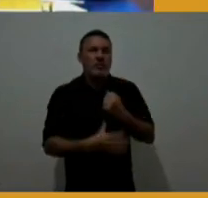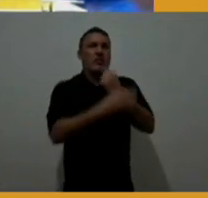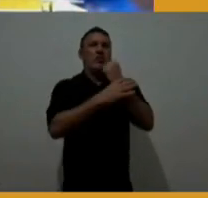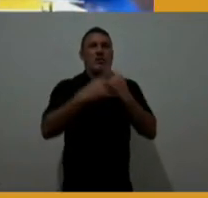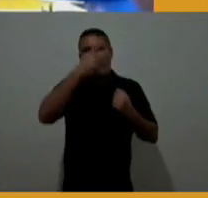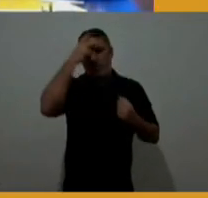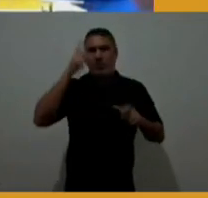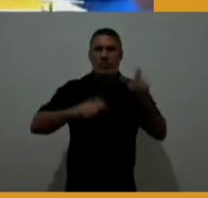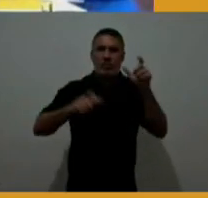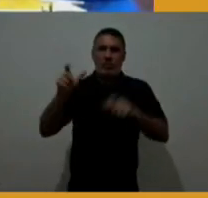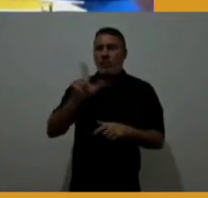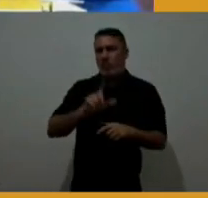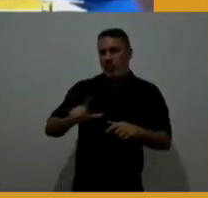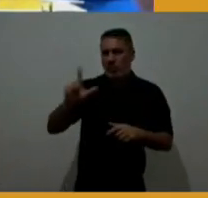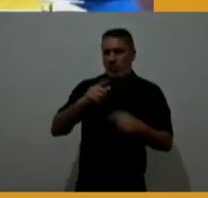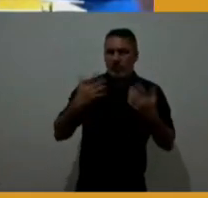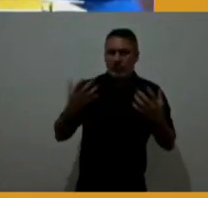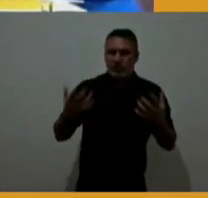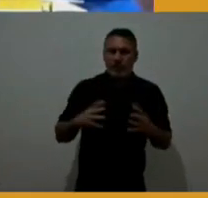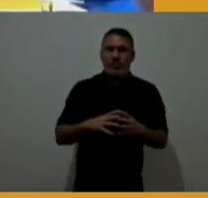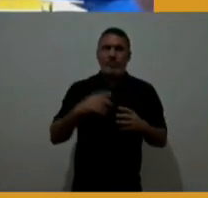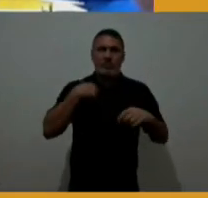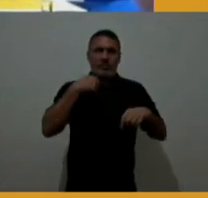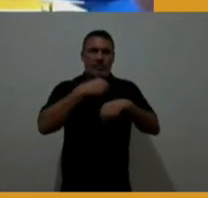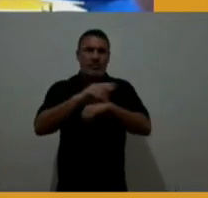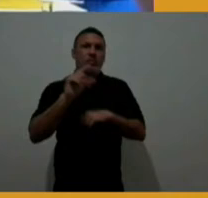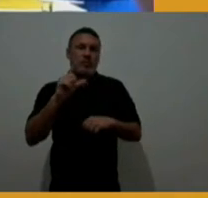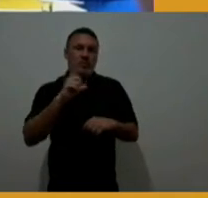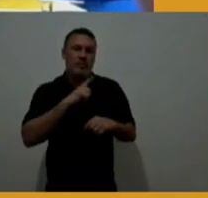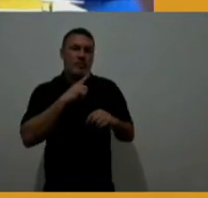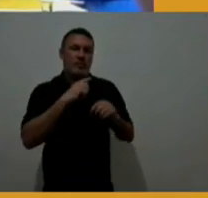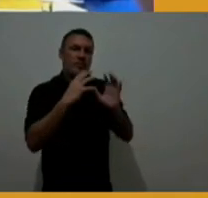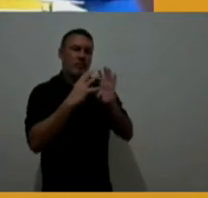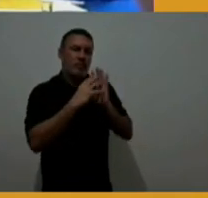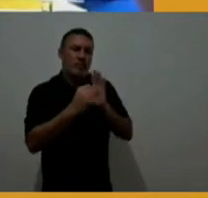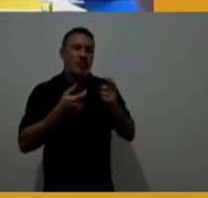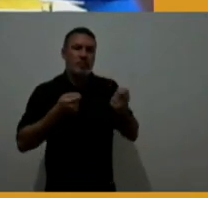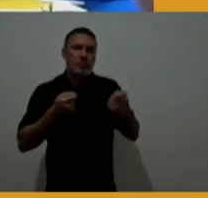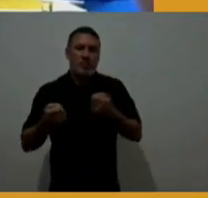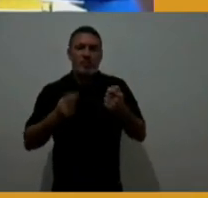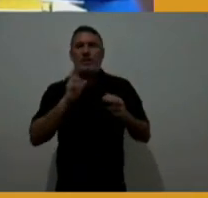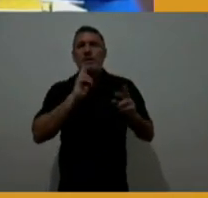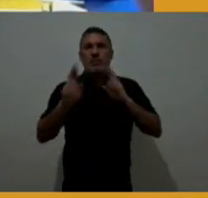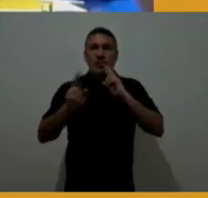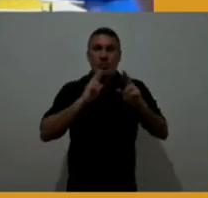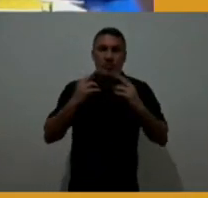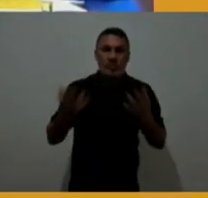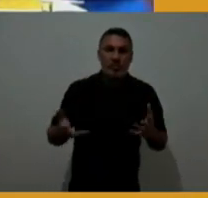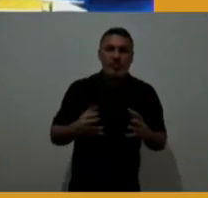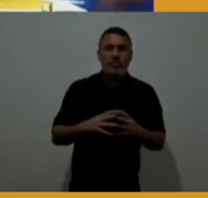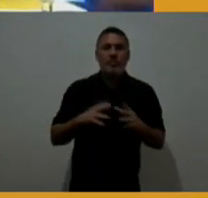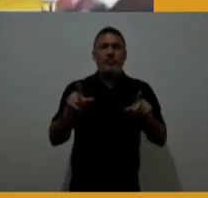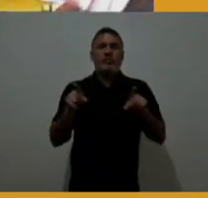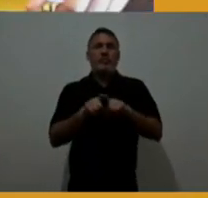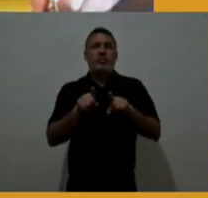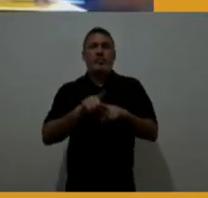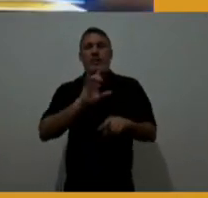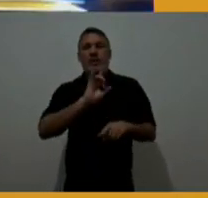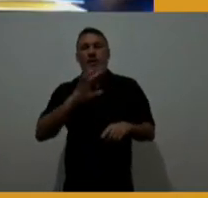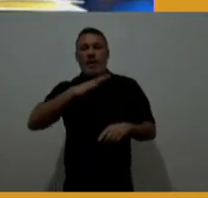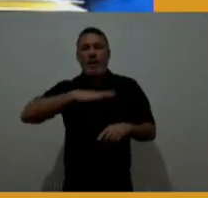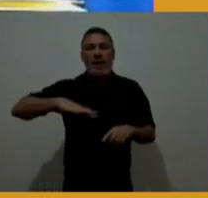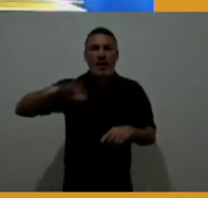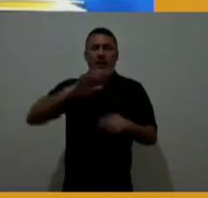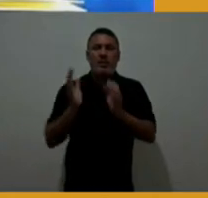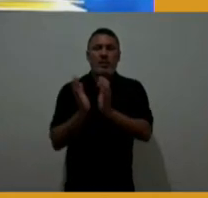aqui, como eu disse, temos um modelo de gestão que é baseado em resultado, temos para cada área definida do modelo de gestão, nós